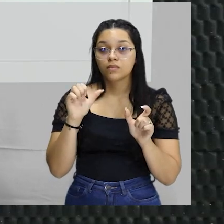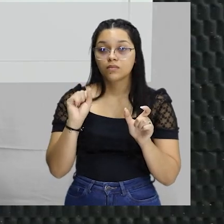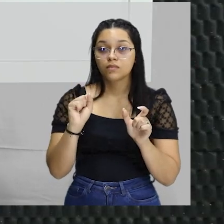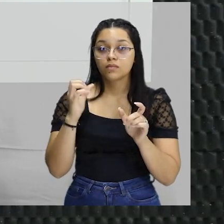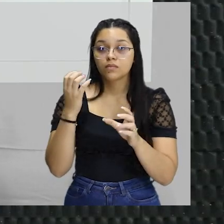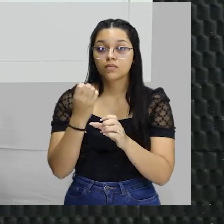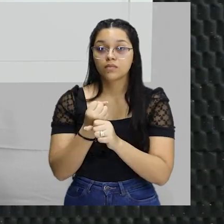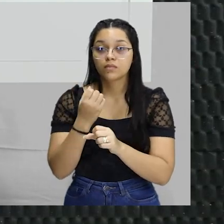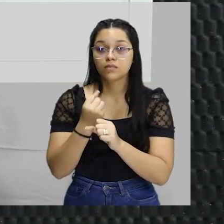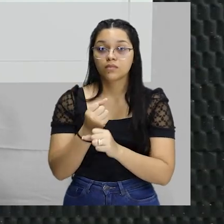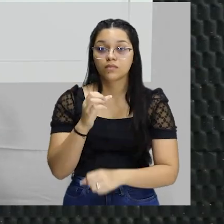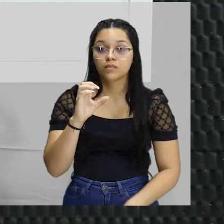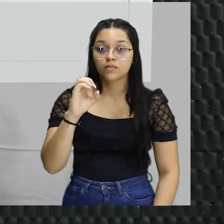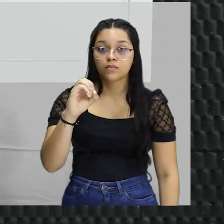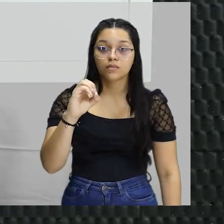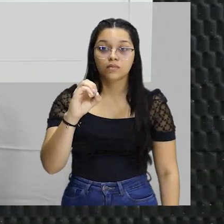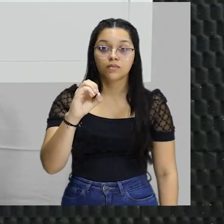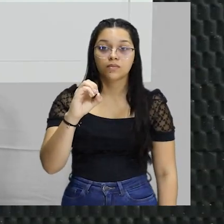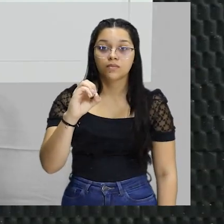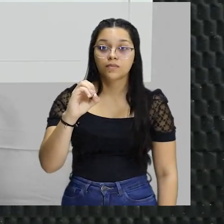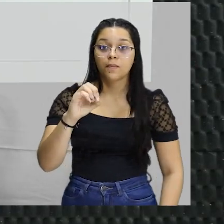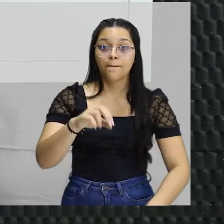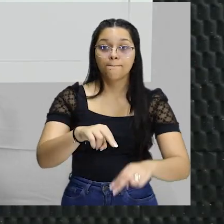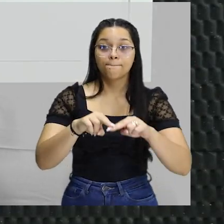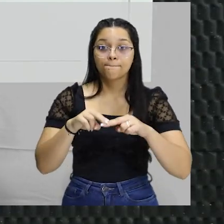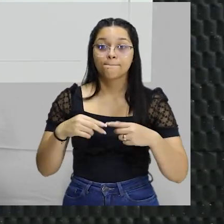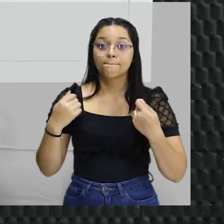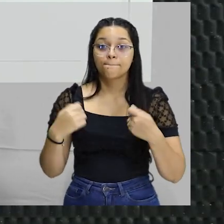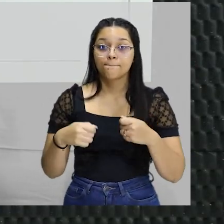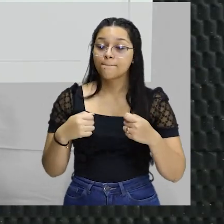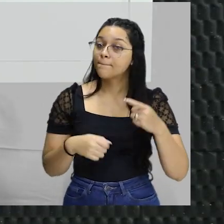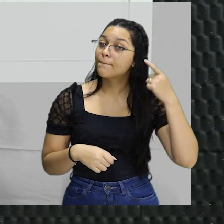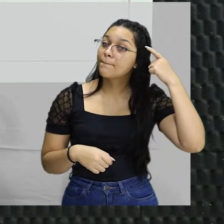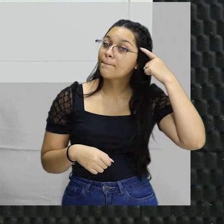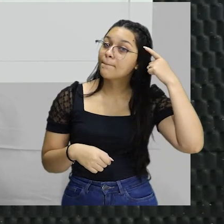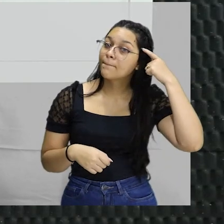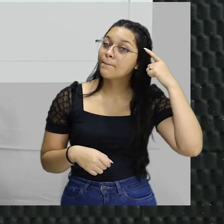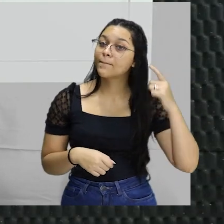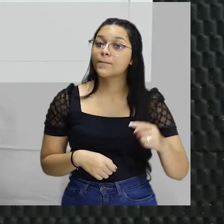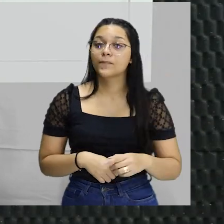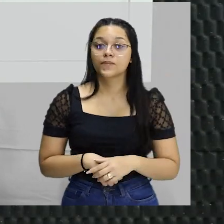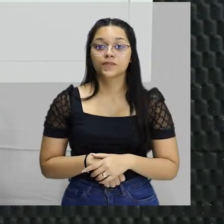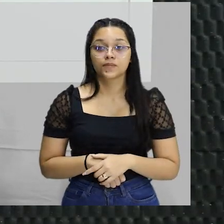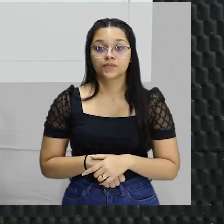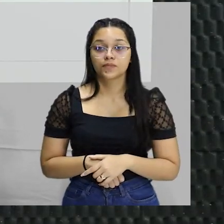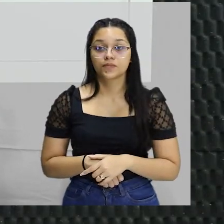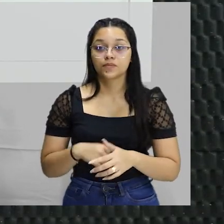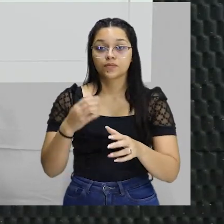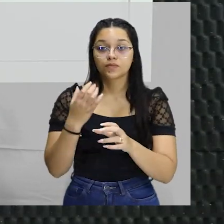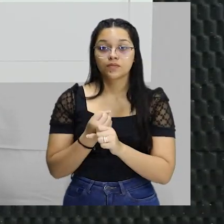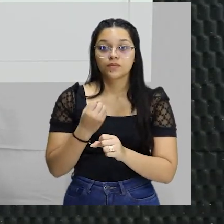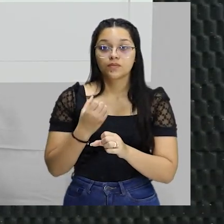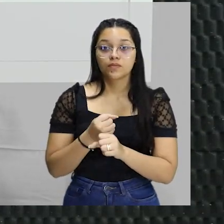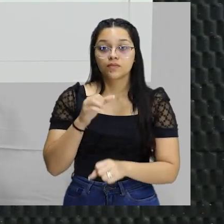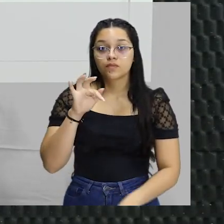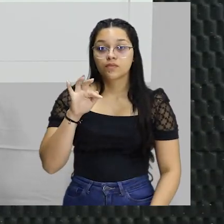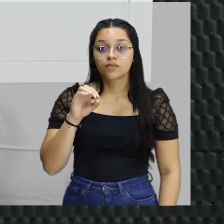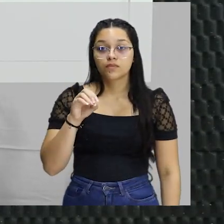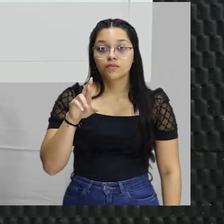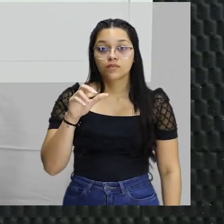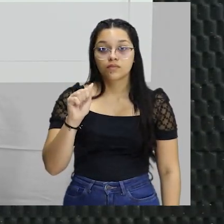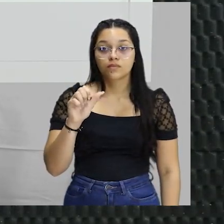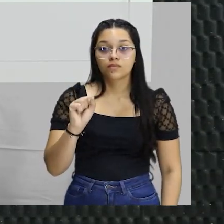a zero. Então é isso que nós temos que ter em mente, ok? Que o somatório dessas forças tem que ser igual a